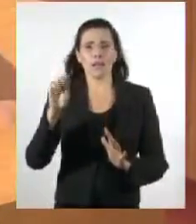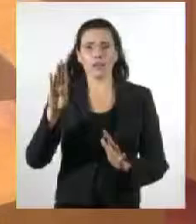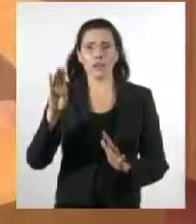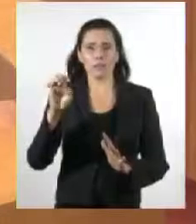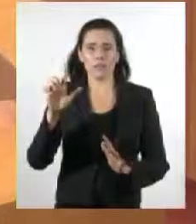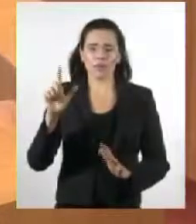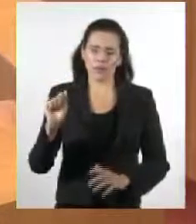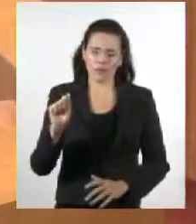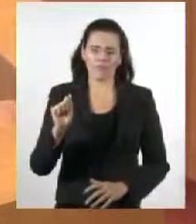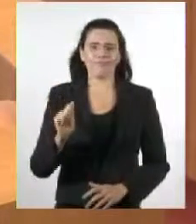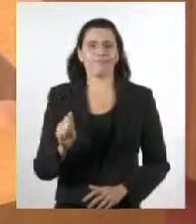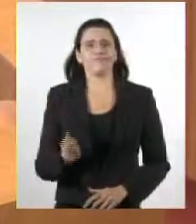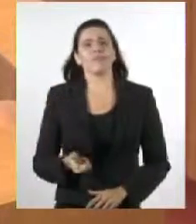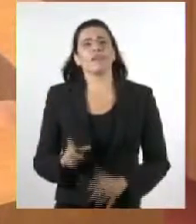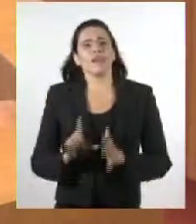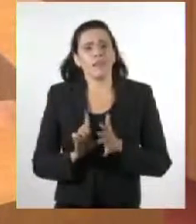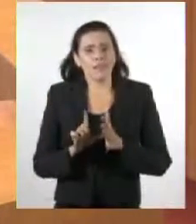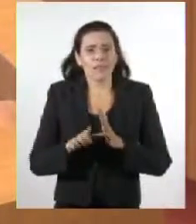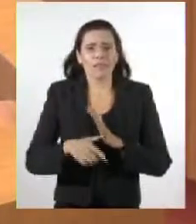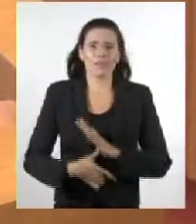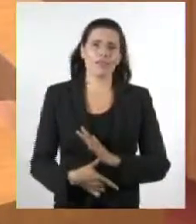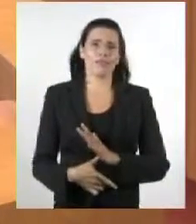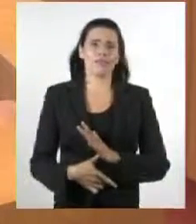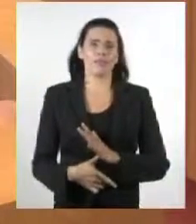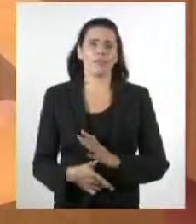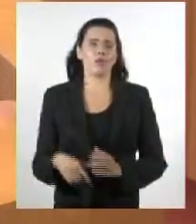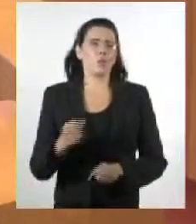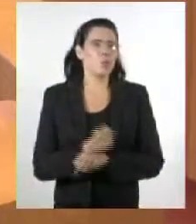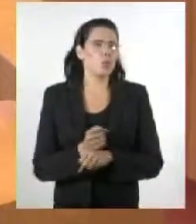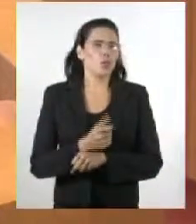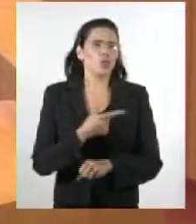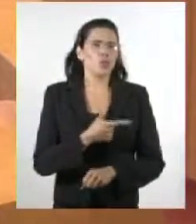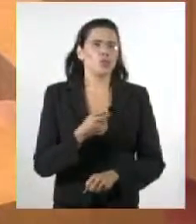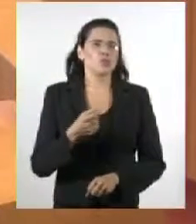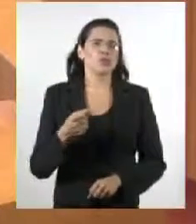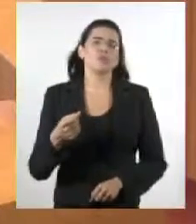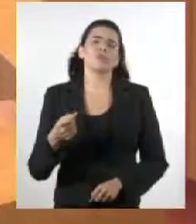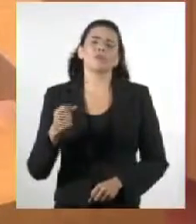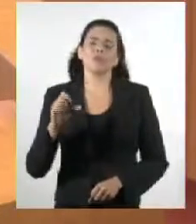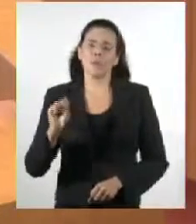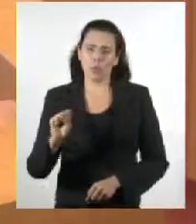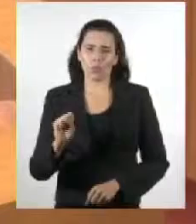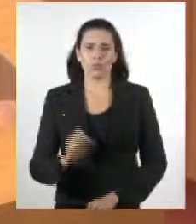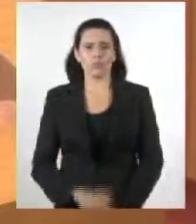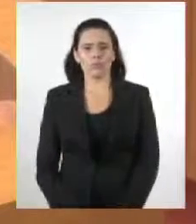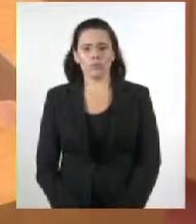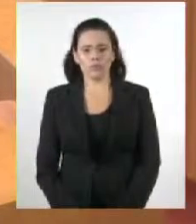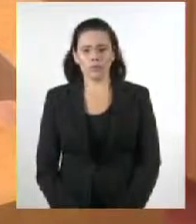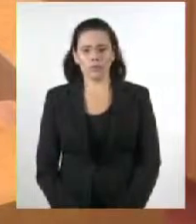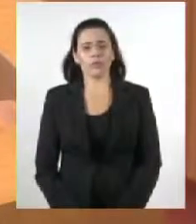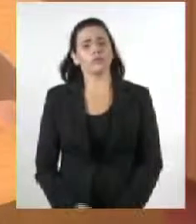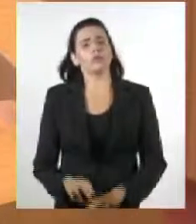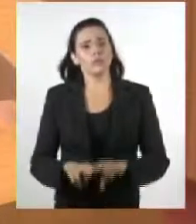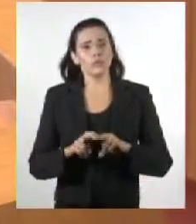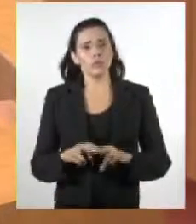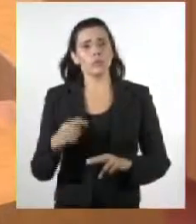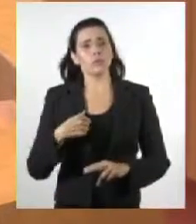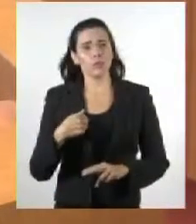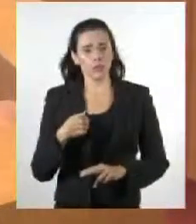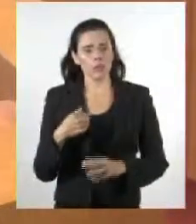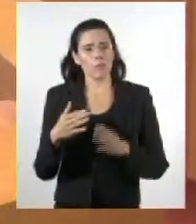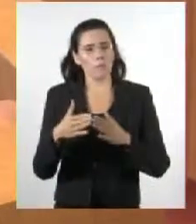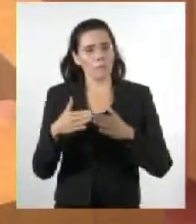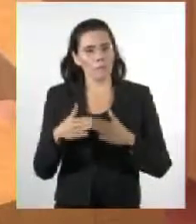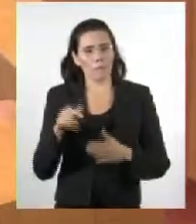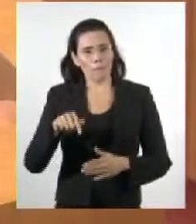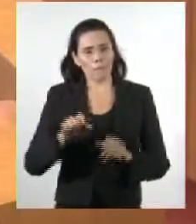tem um reajuste. Portanto, fica aqui o pleito para que a Assembleia possa, na verdade, encampar também esse